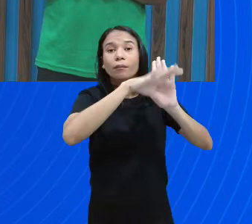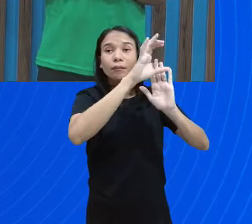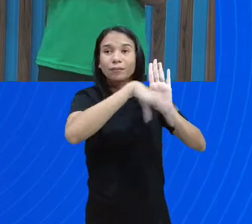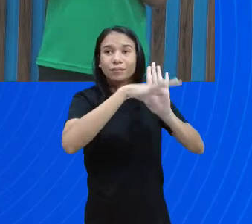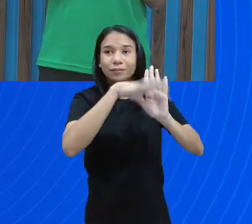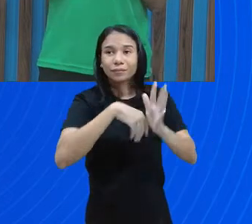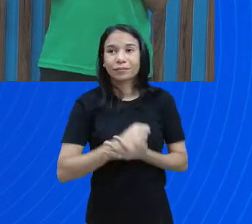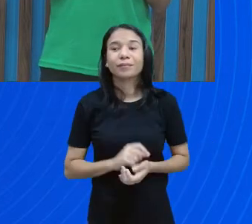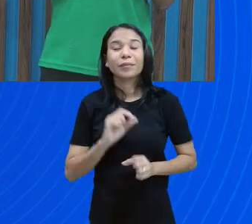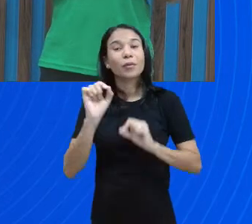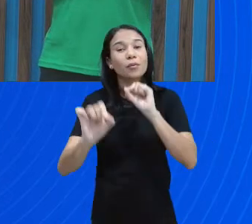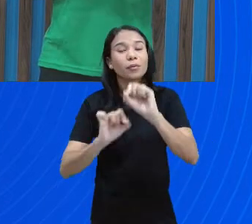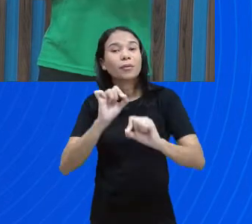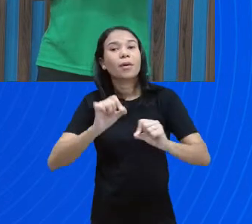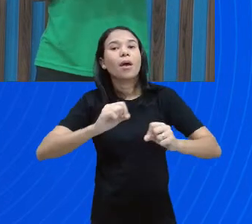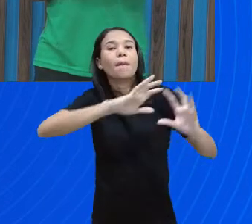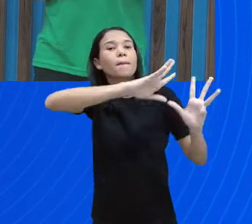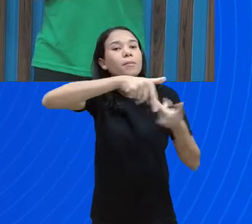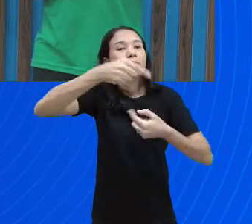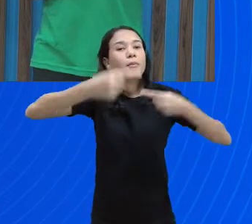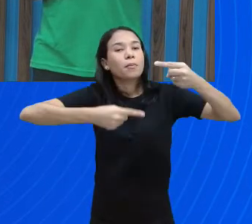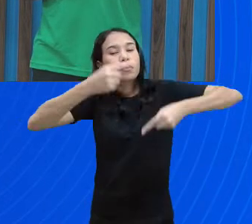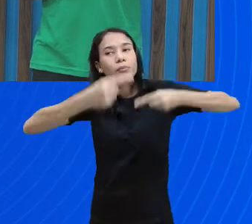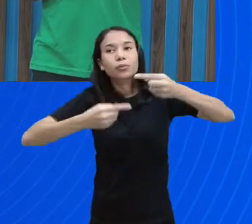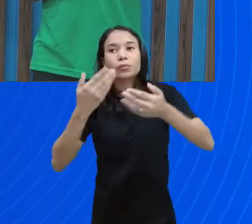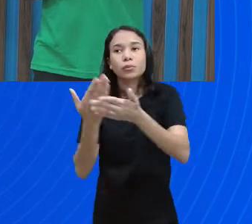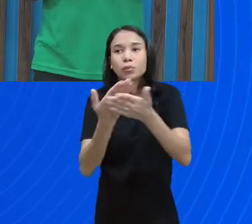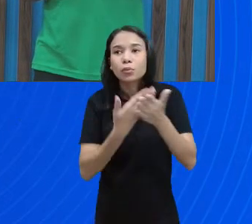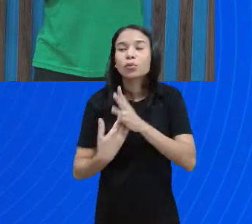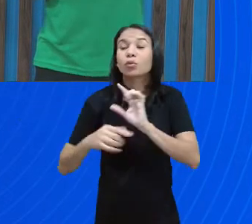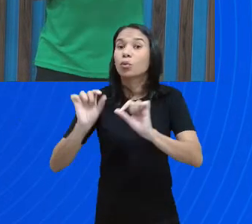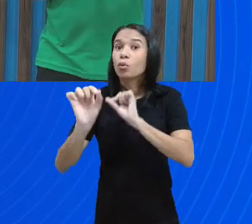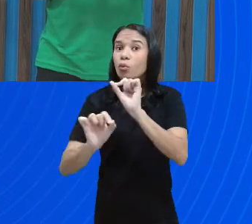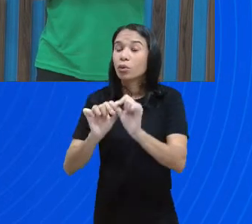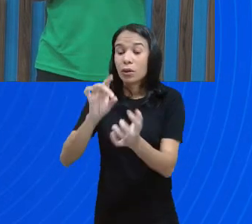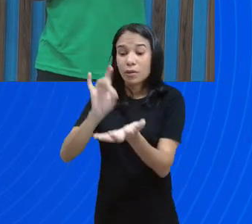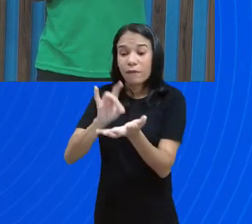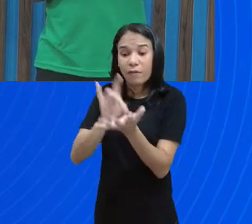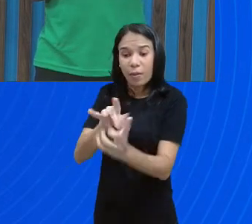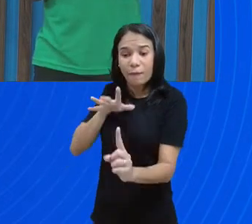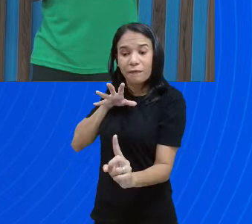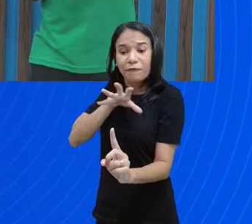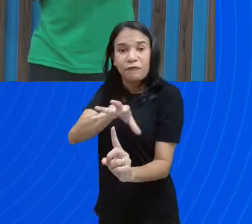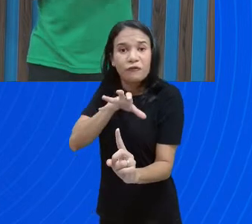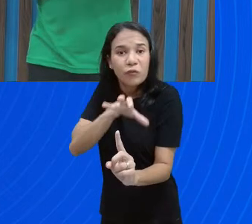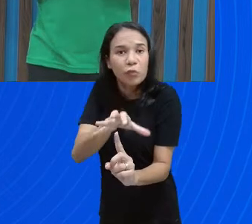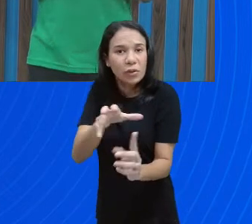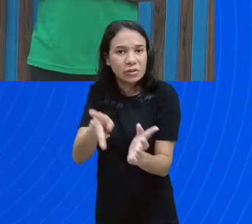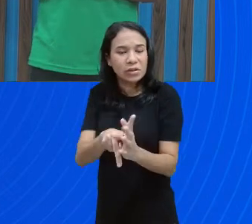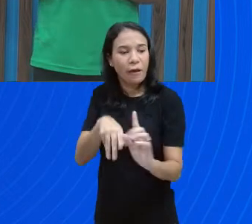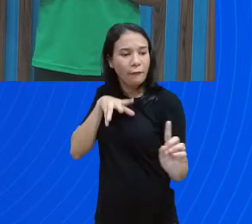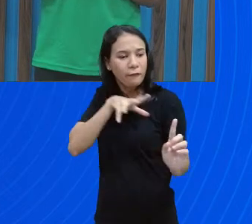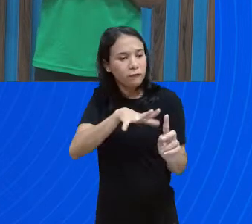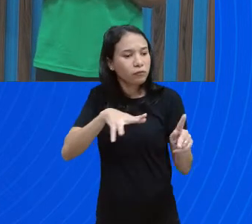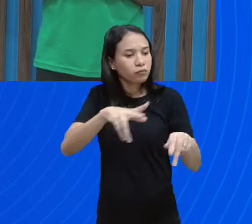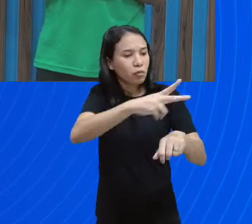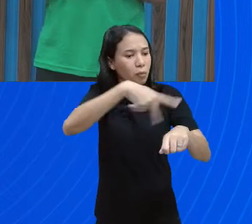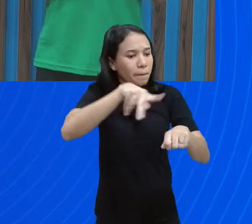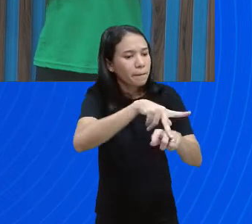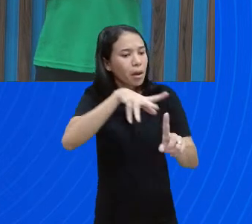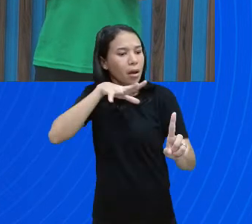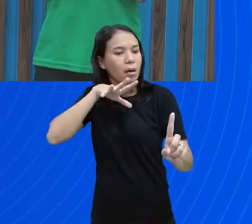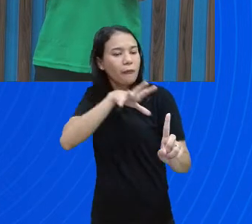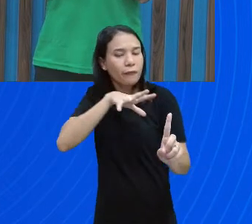aí, né? Que a geopolítica ela vai estudar o que afeta, né? As decisões que afetam, né? O